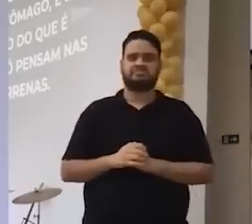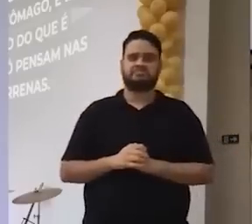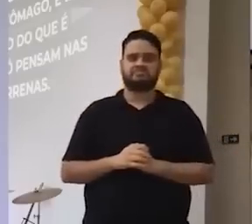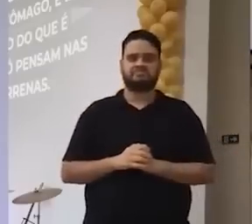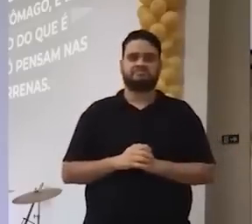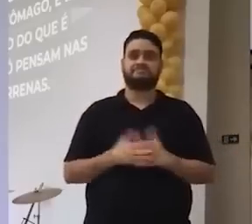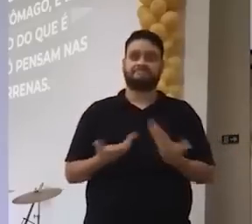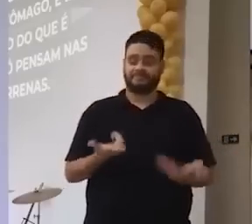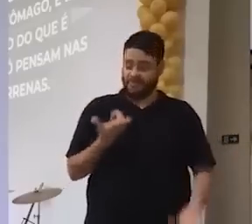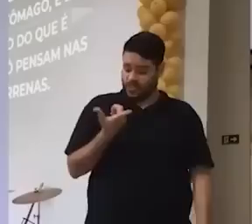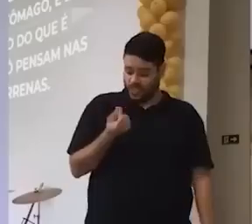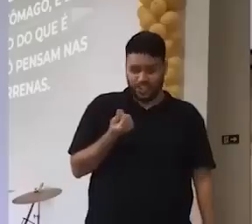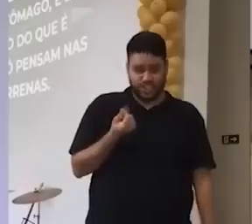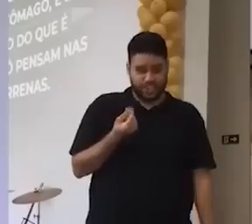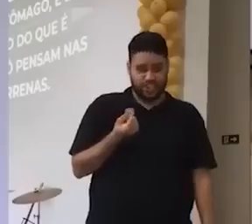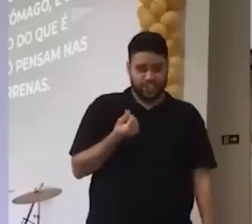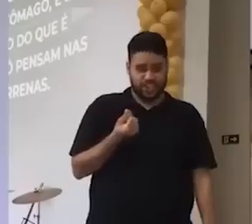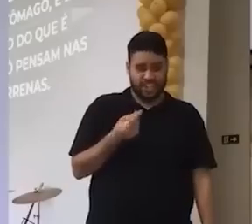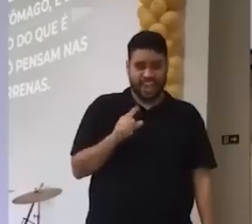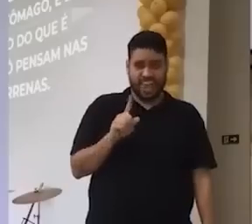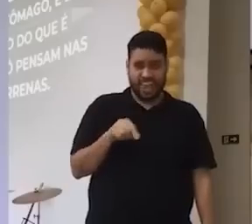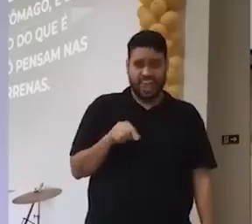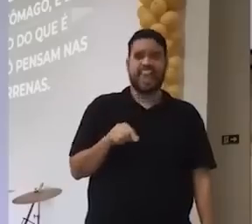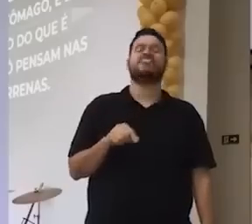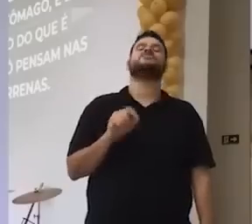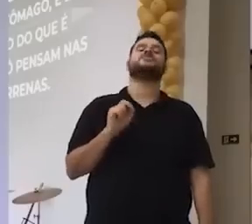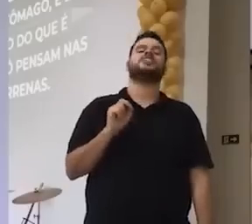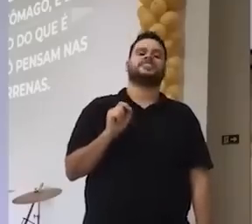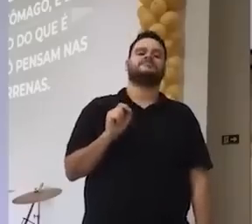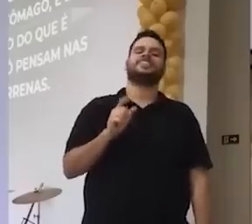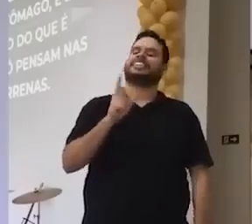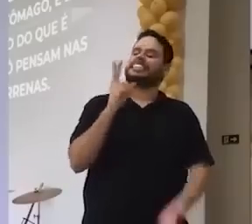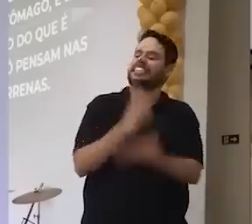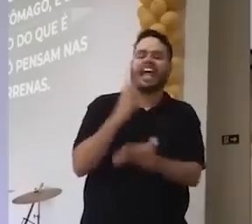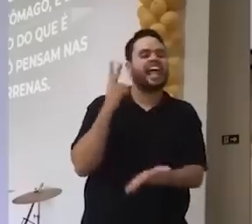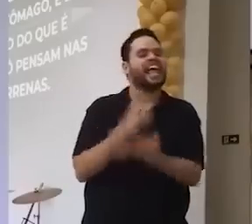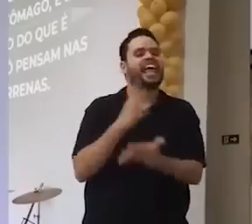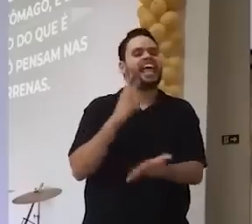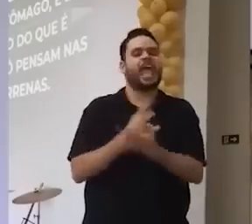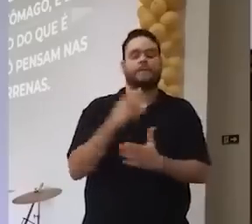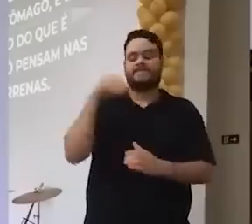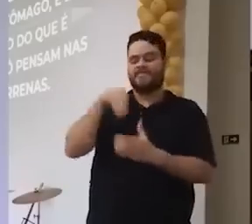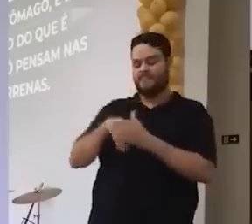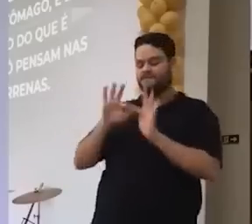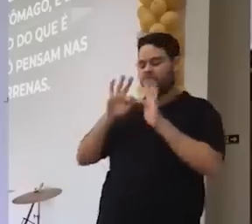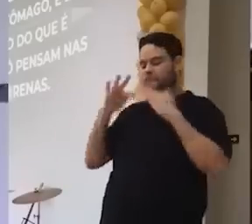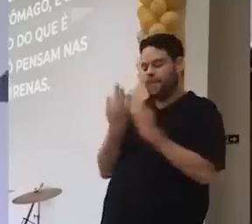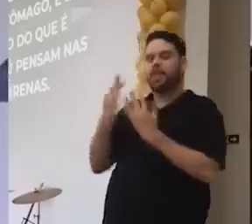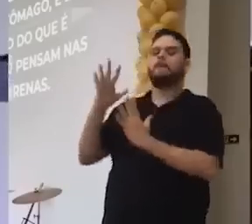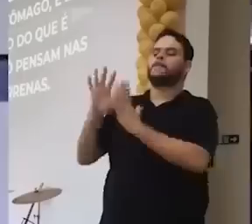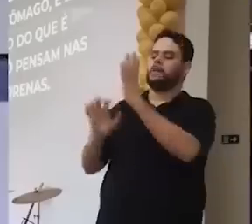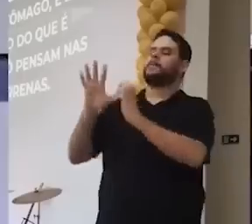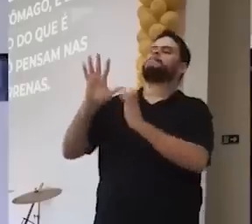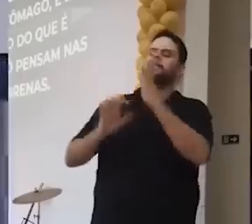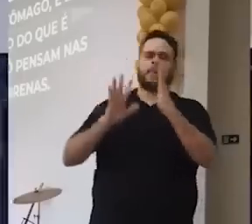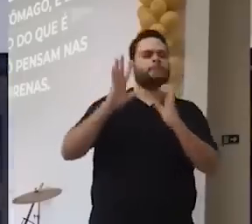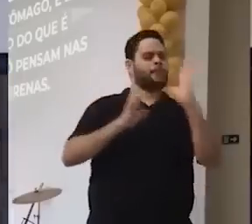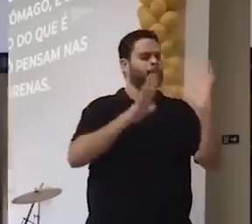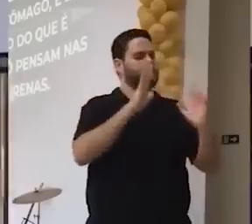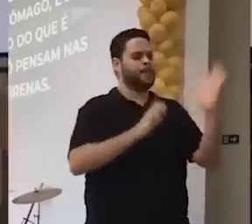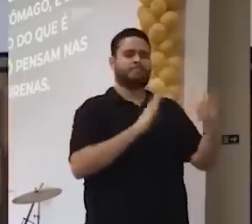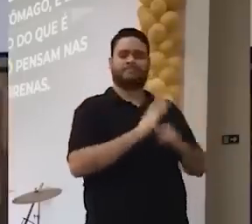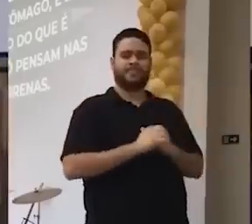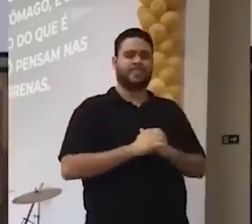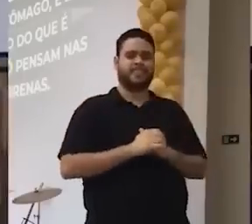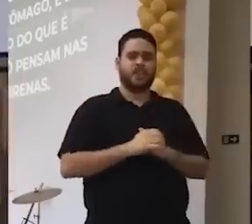O dinheiro é o maior pomo de discussão dentro das famílias hoje. O dinheiro é mais do que uma moeda, o